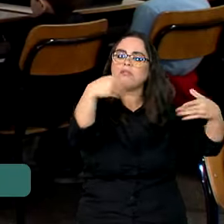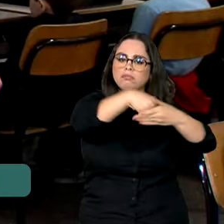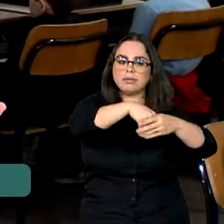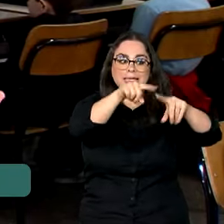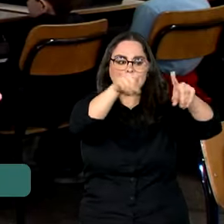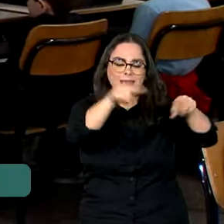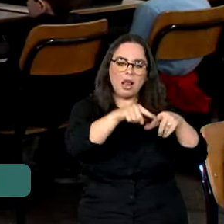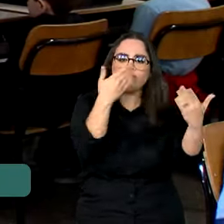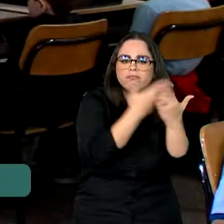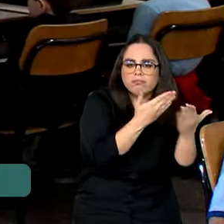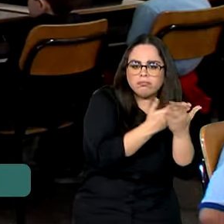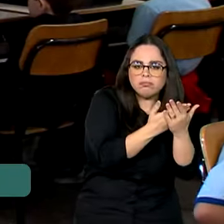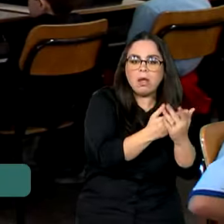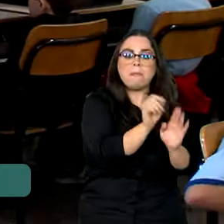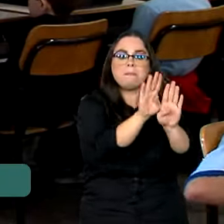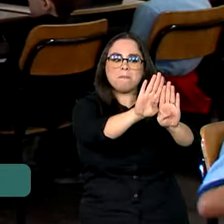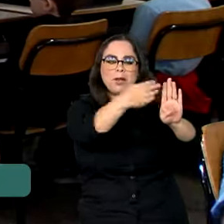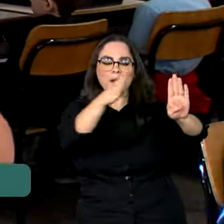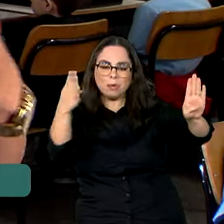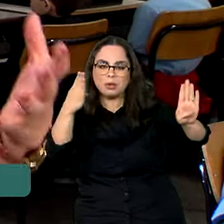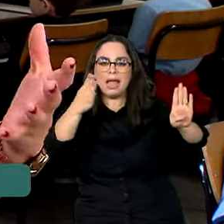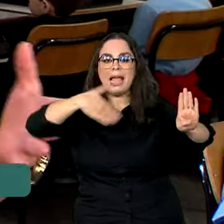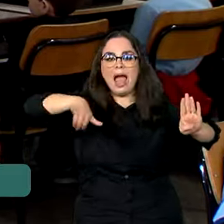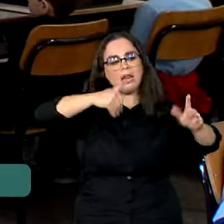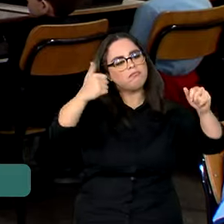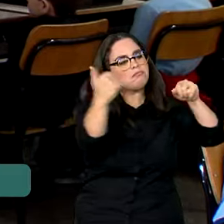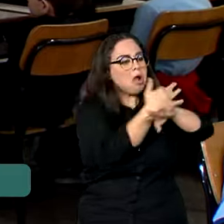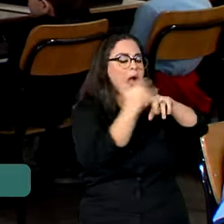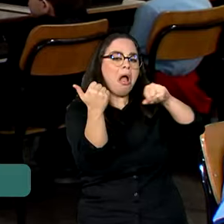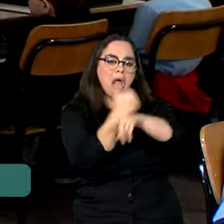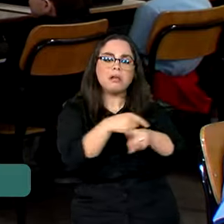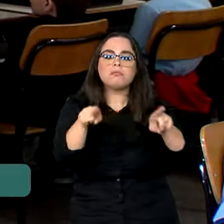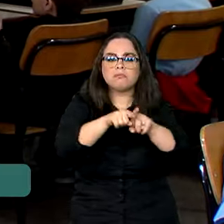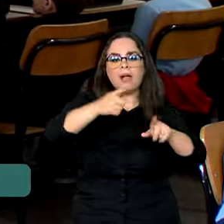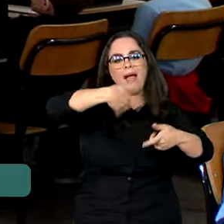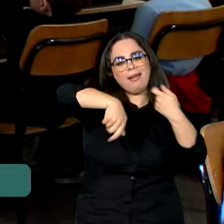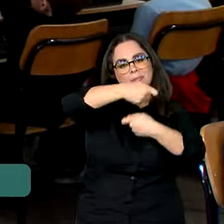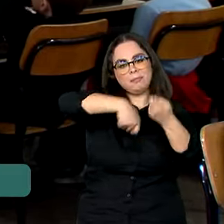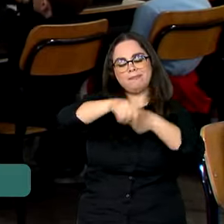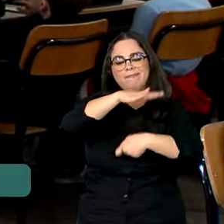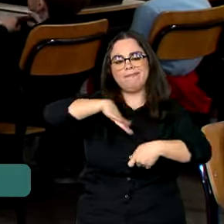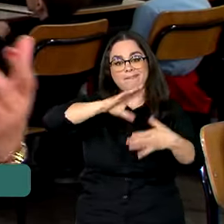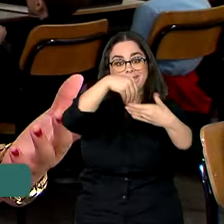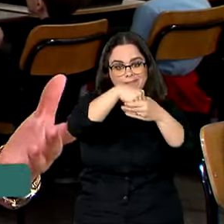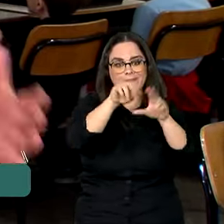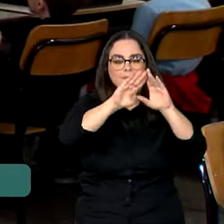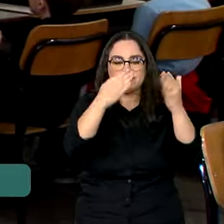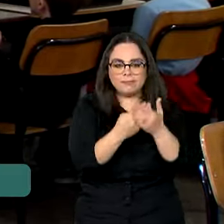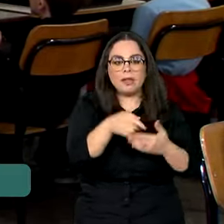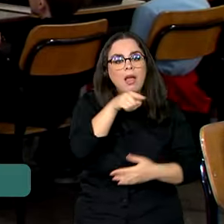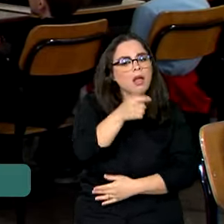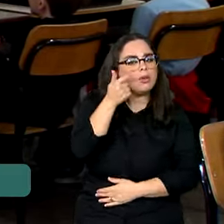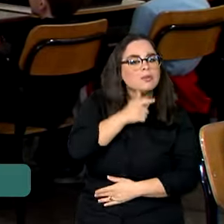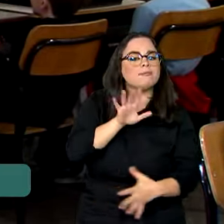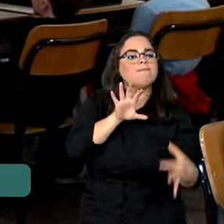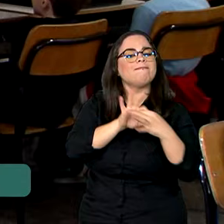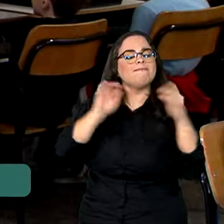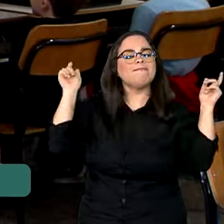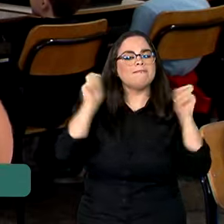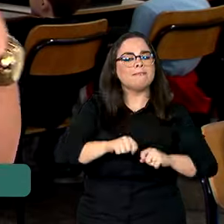nas salas de aula, nas bibliotecas, em áreas comuns e em setores administrativos, e que assim seja